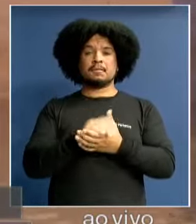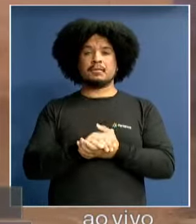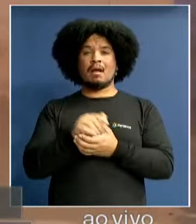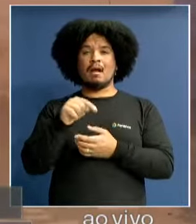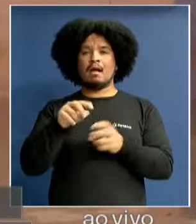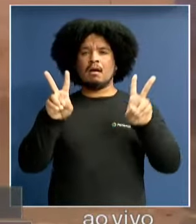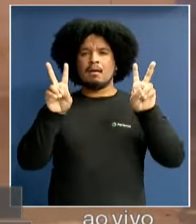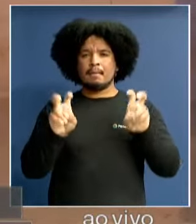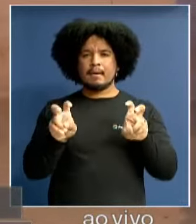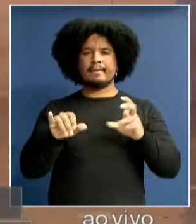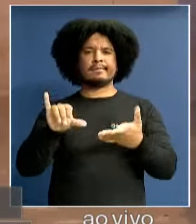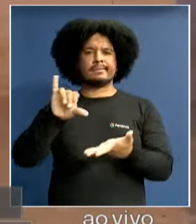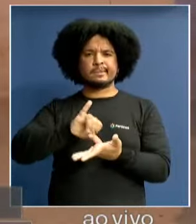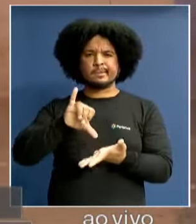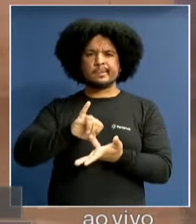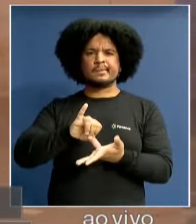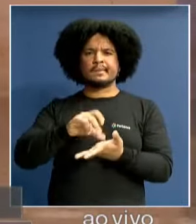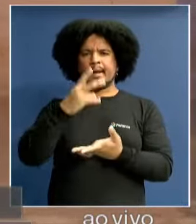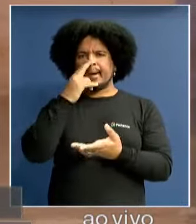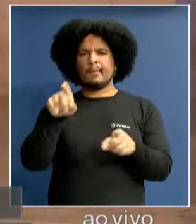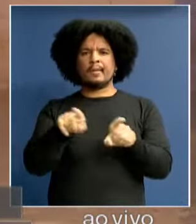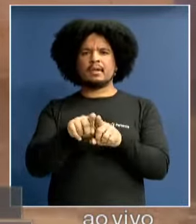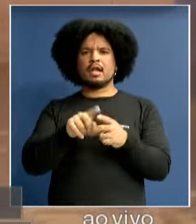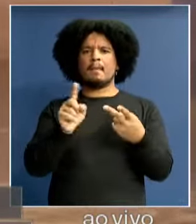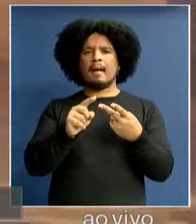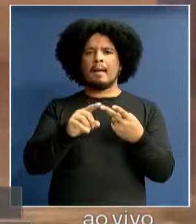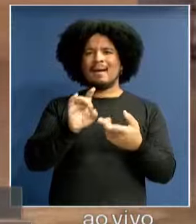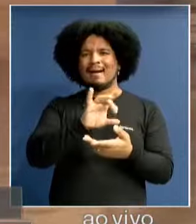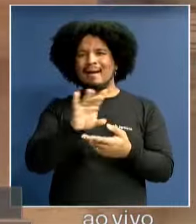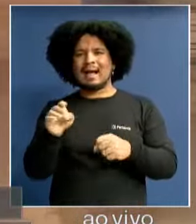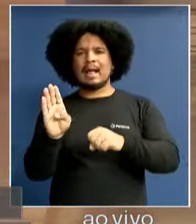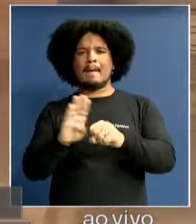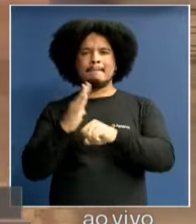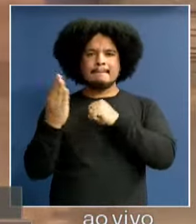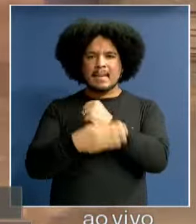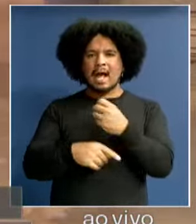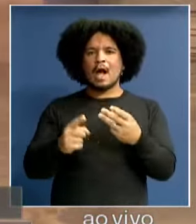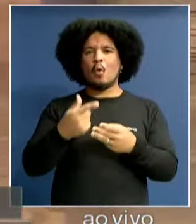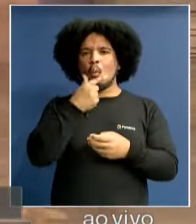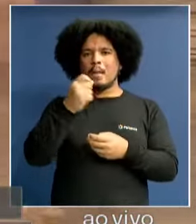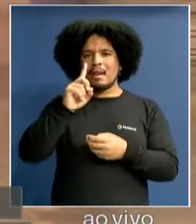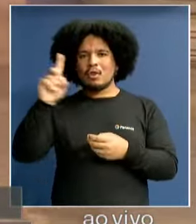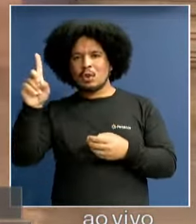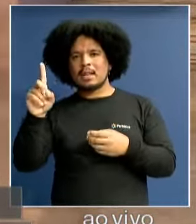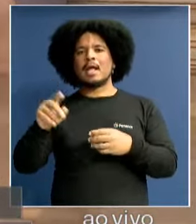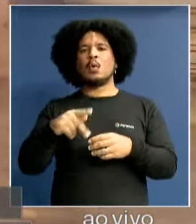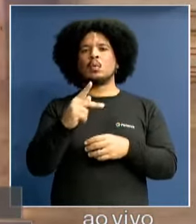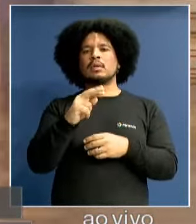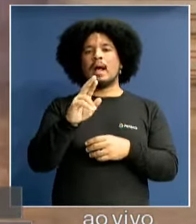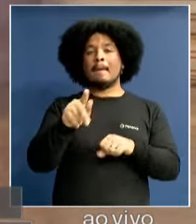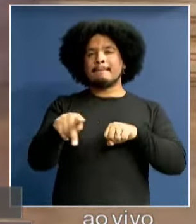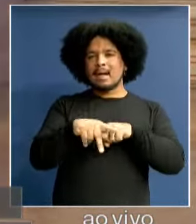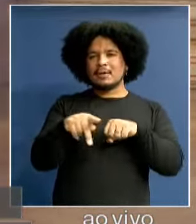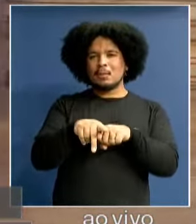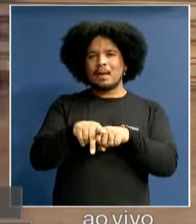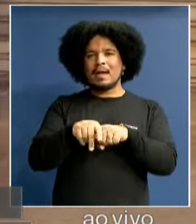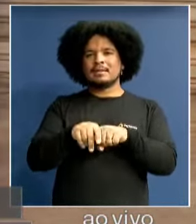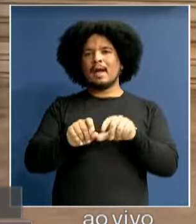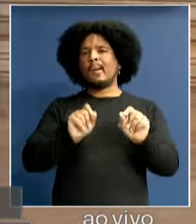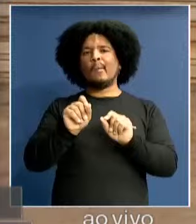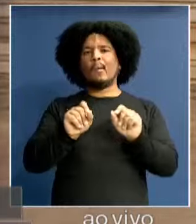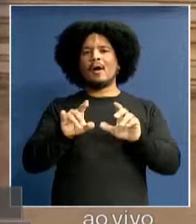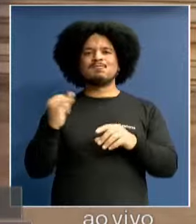nessa questão do centro histórico, assim como também os bairros Menino Deus, Praia de Belas, a questão é a da drenagem. O